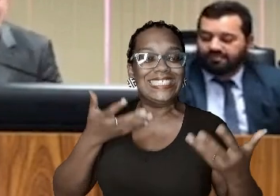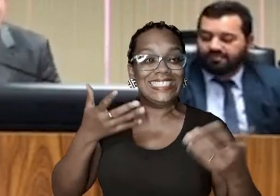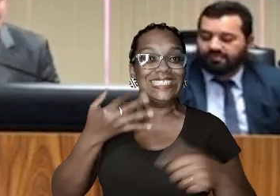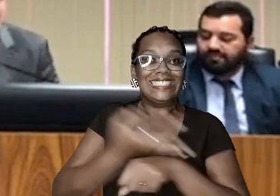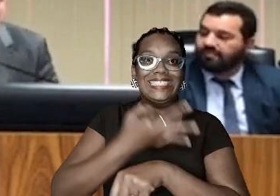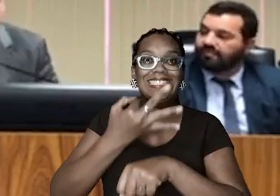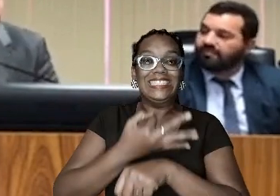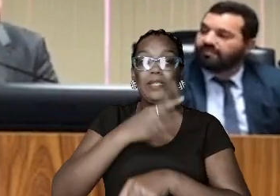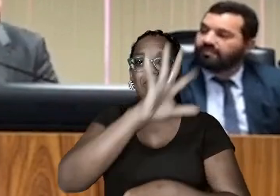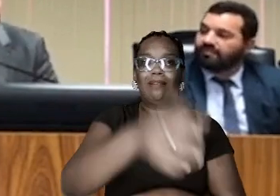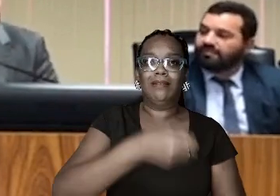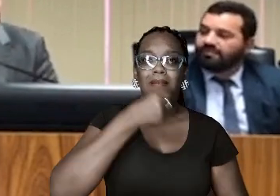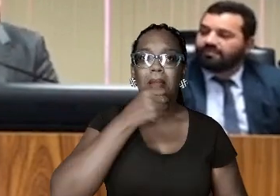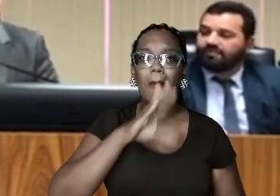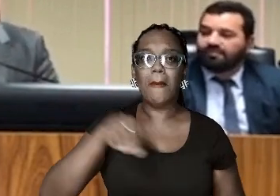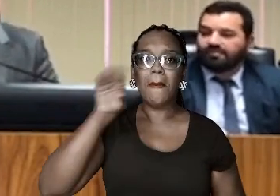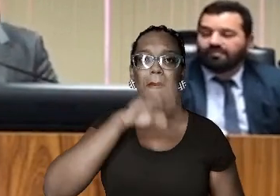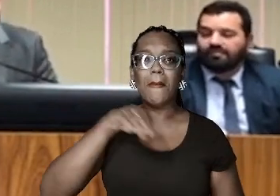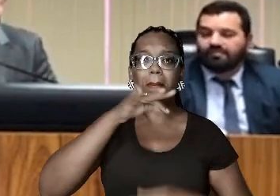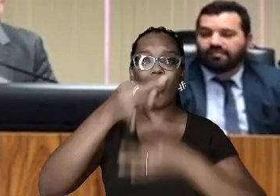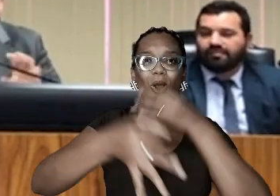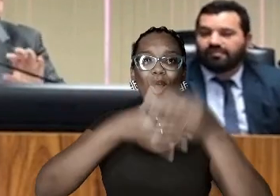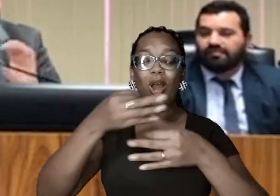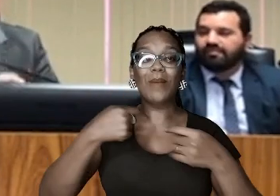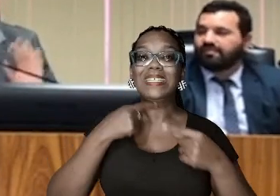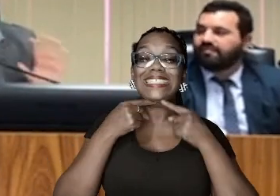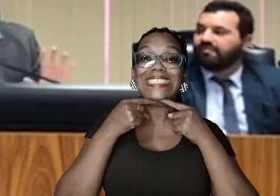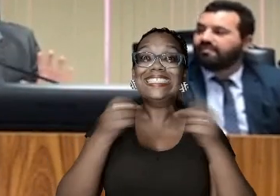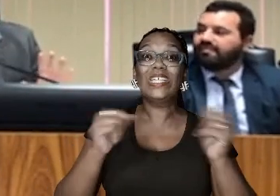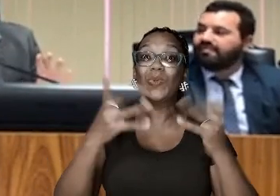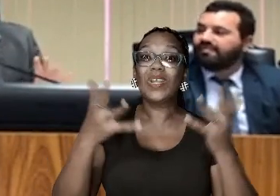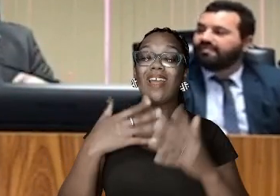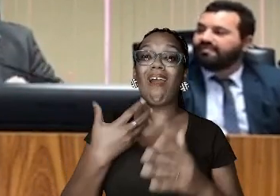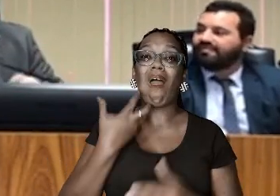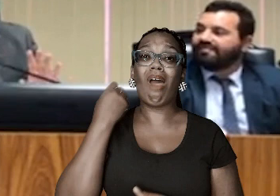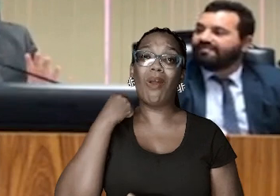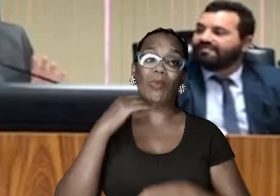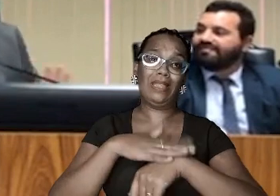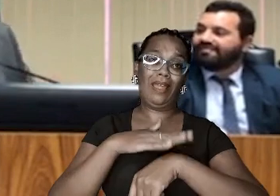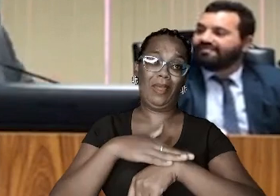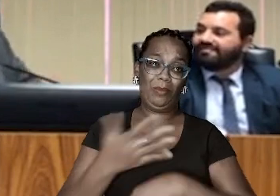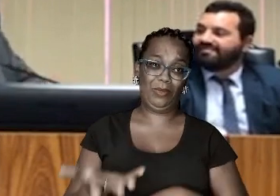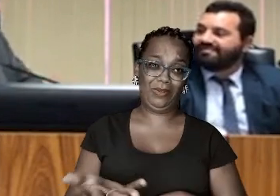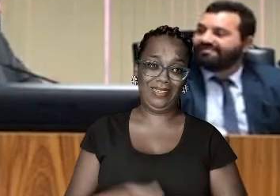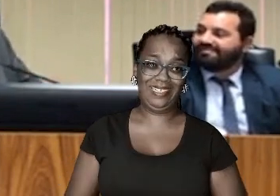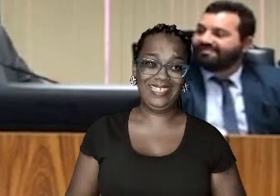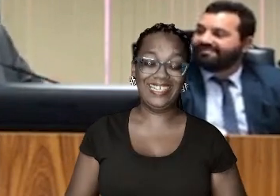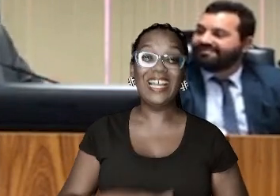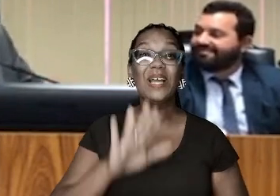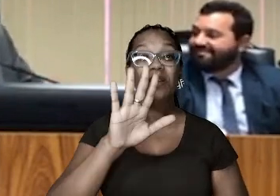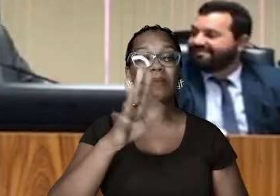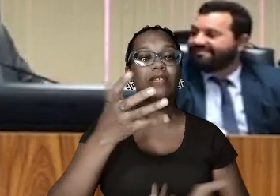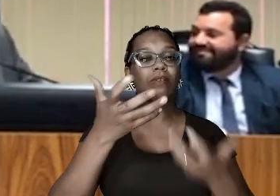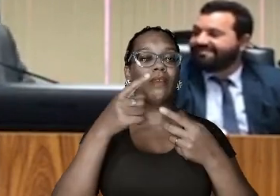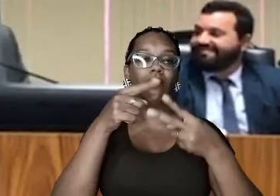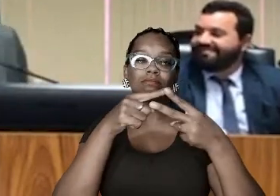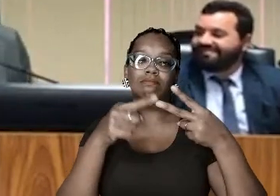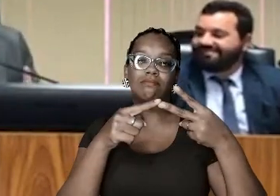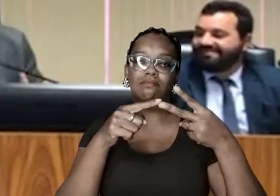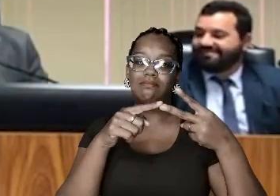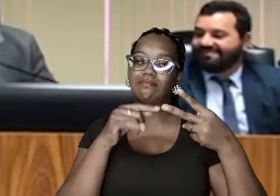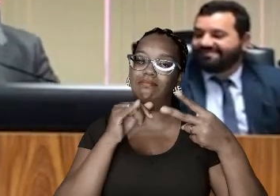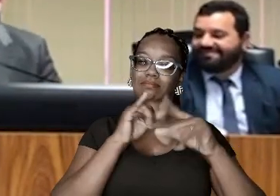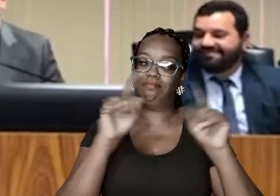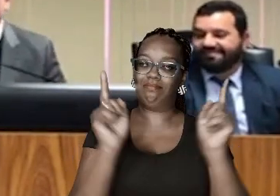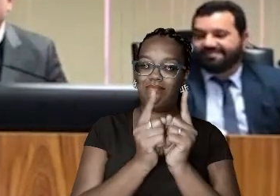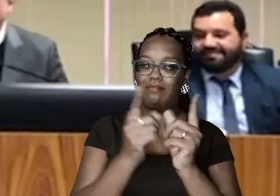segurando eu vou me segurar porque senão eu pego aqui o microfone começa a fazer algumas considerações eu não quero roubar já Como já estou fazendo roubando